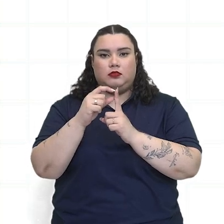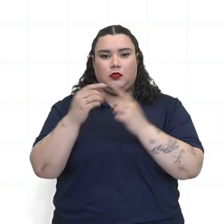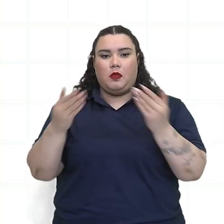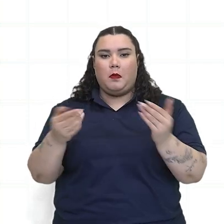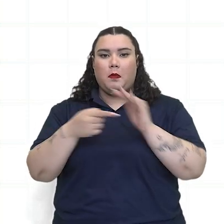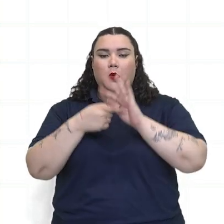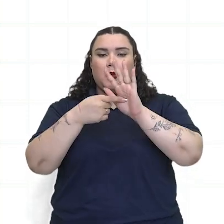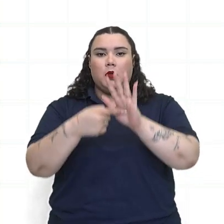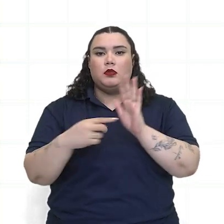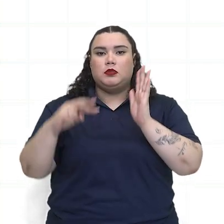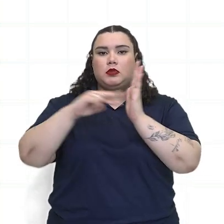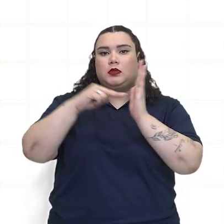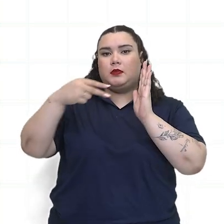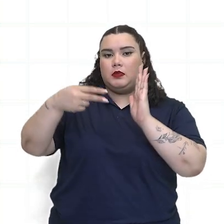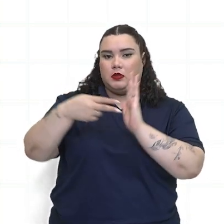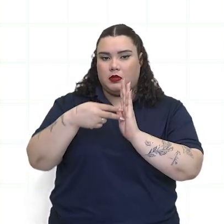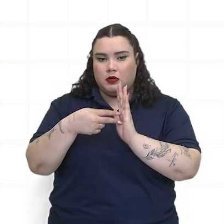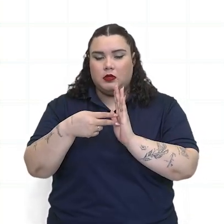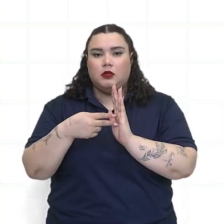o significado